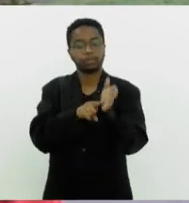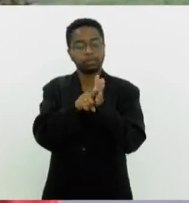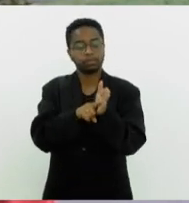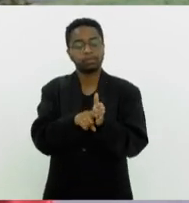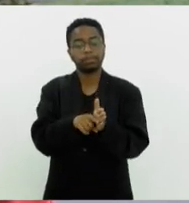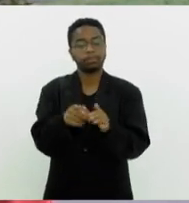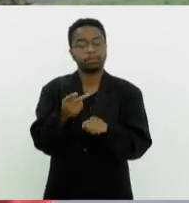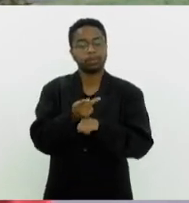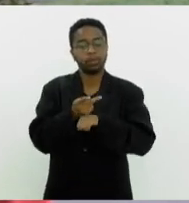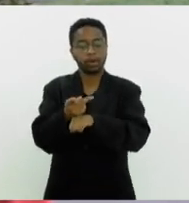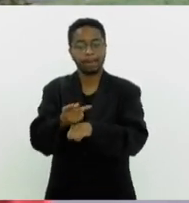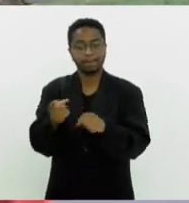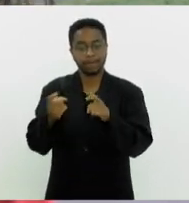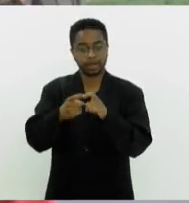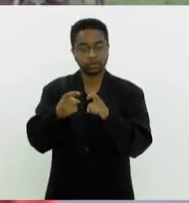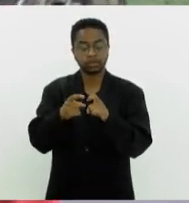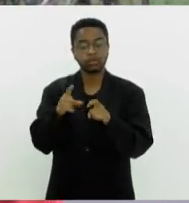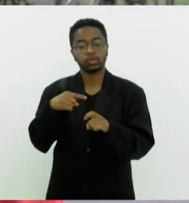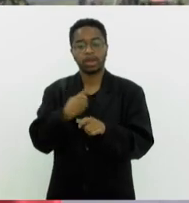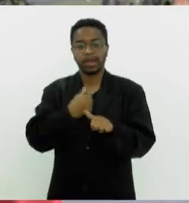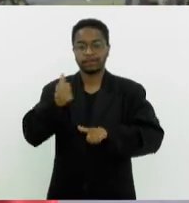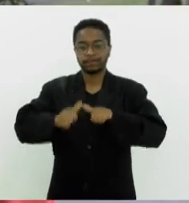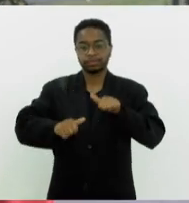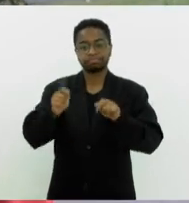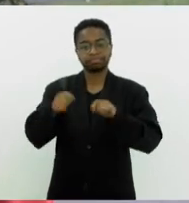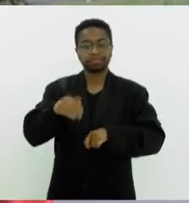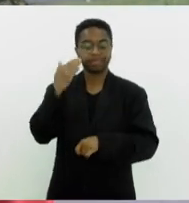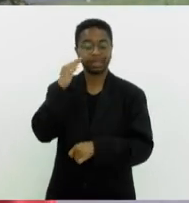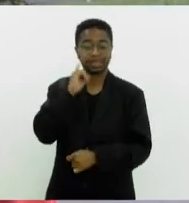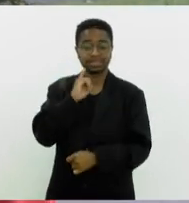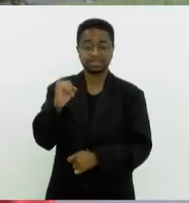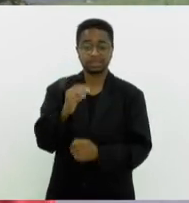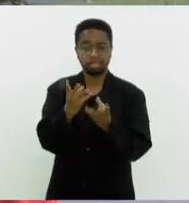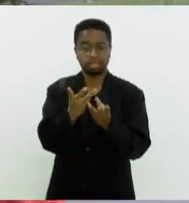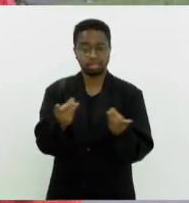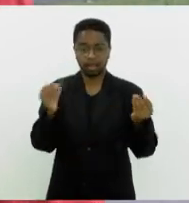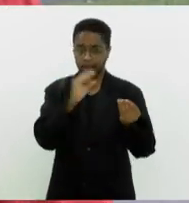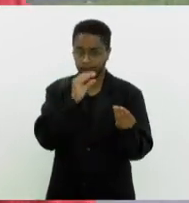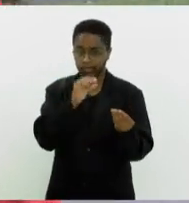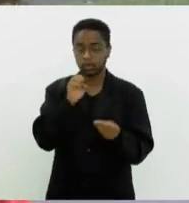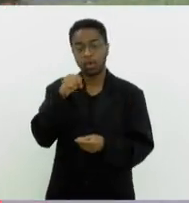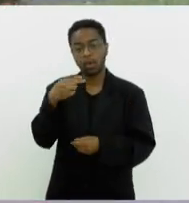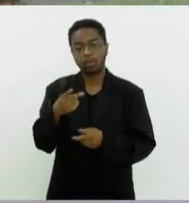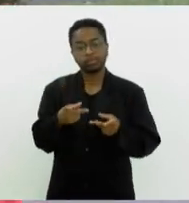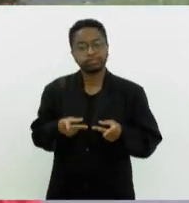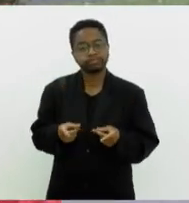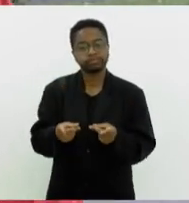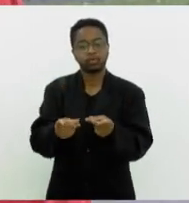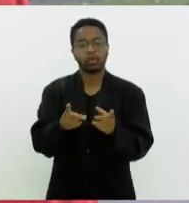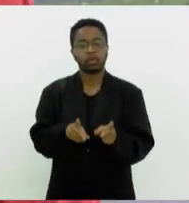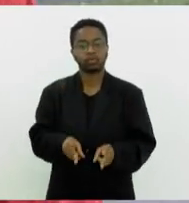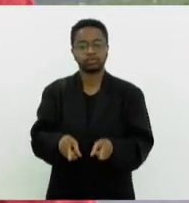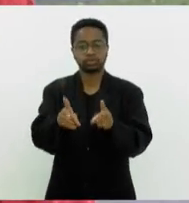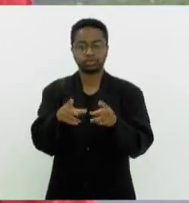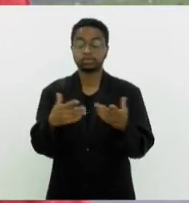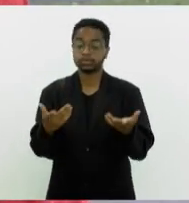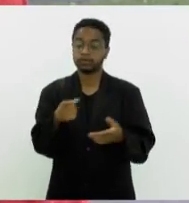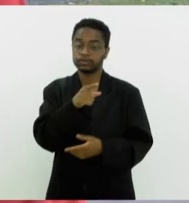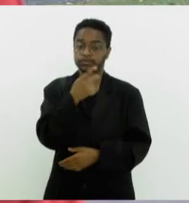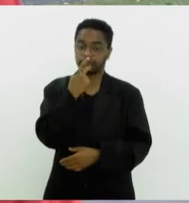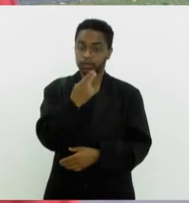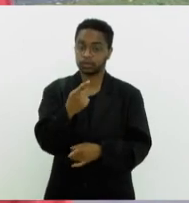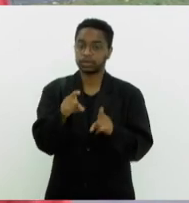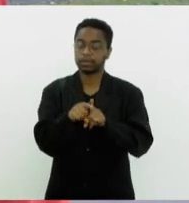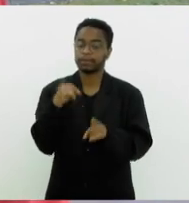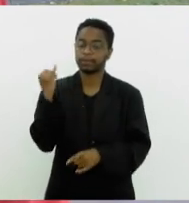entender se isso é uma coisa passageira ou isso vai se transformar numa doença crônica. Como você falou, é extremamente importante